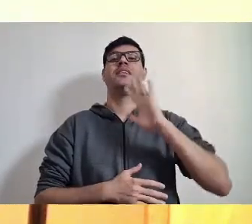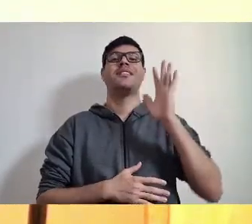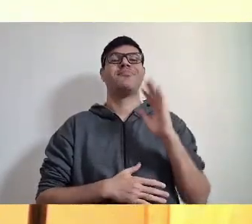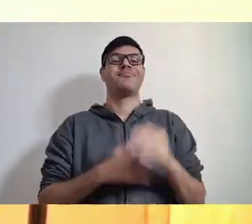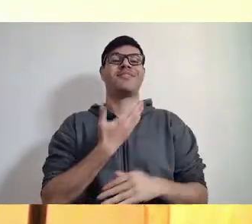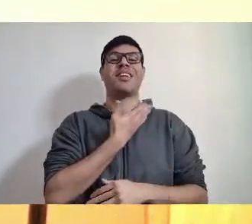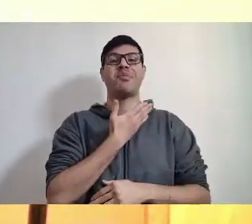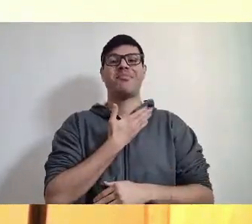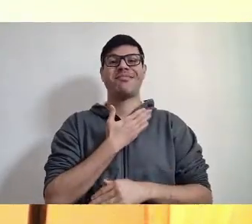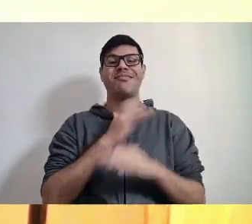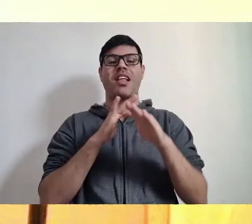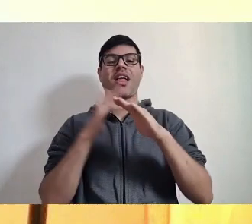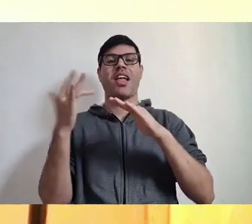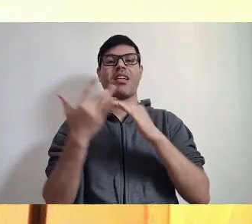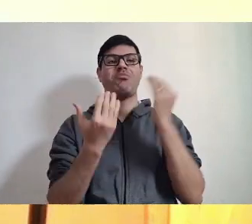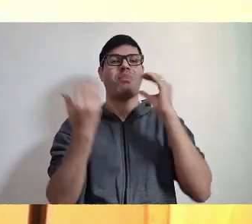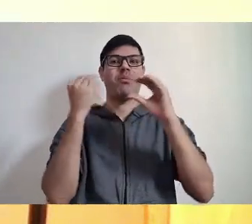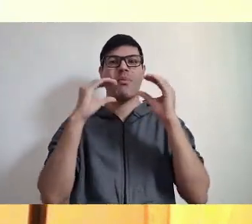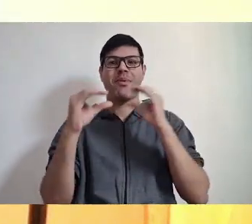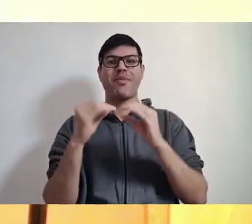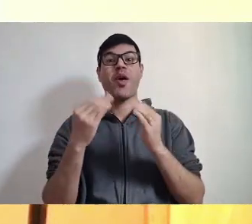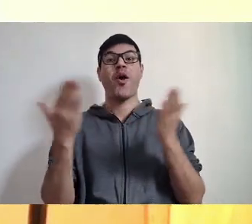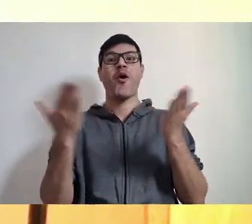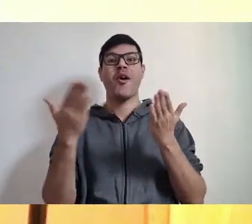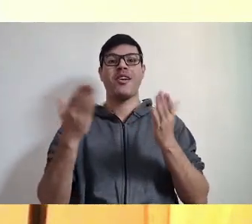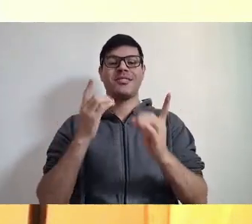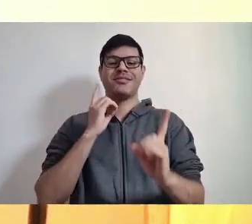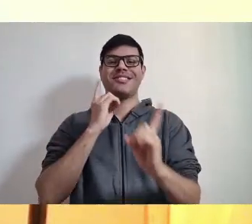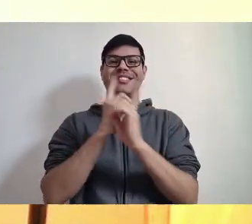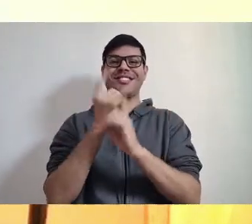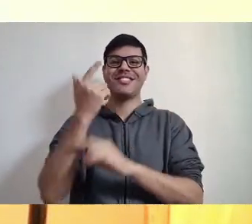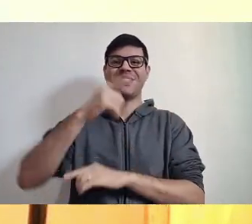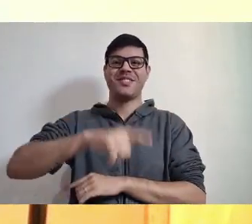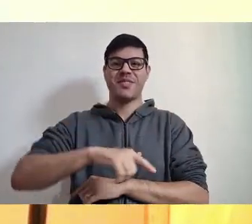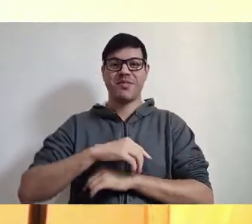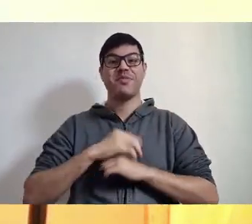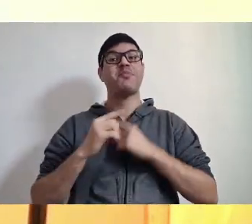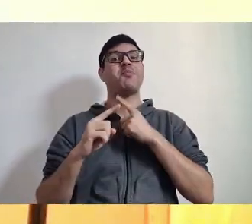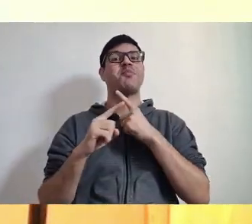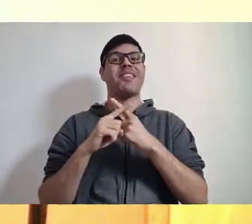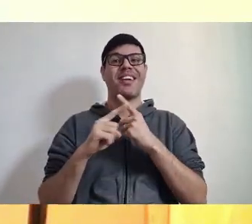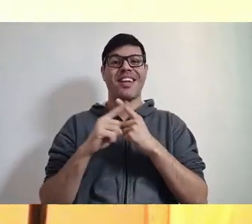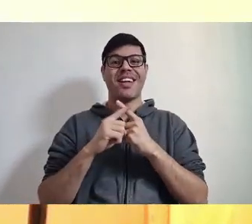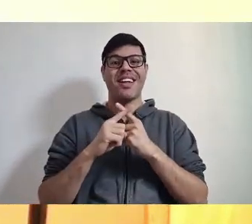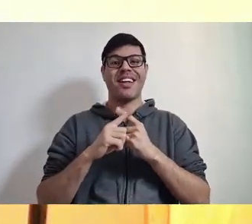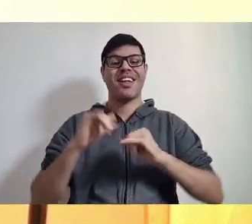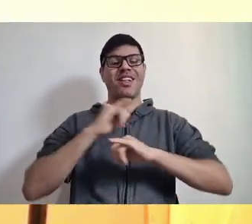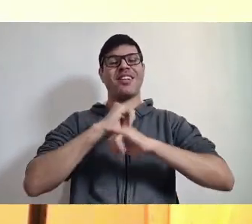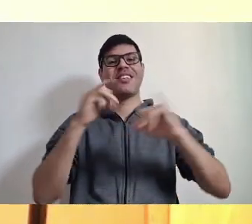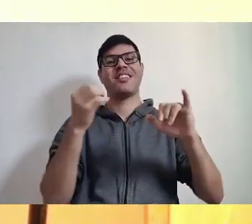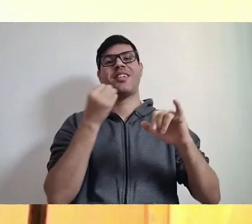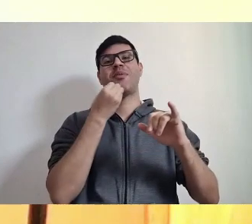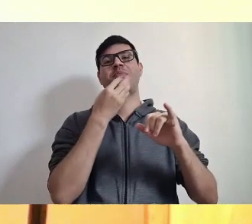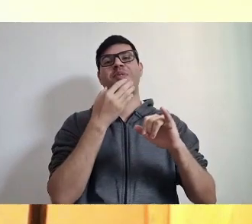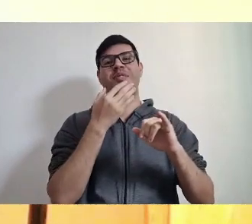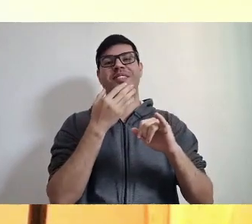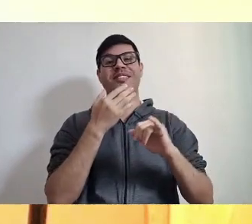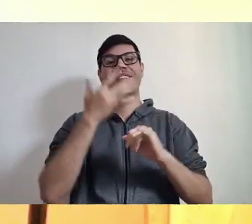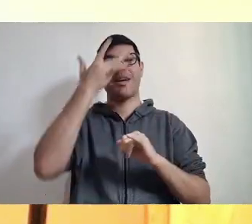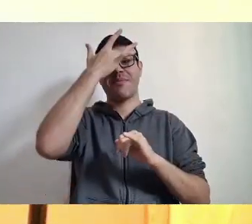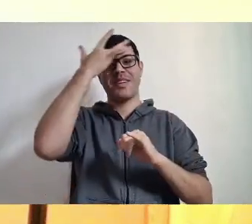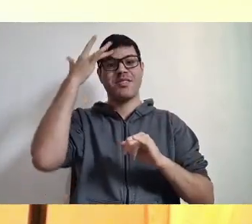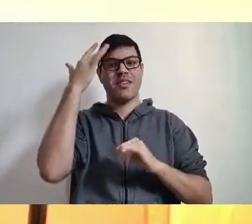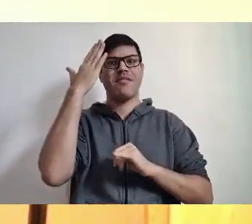amigos internautas, novamente nos encontramos. Nos encontramos para trazer notícia boa, trazer sempre um convidado ou uma convidada